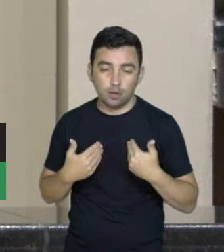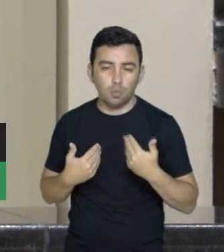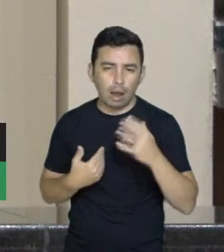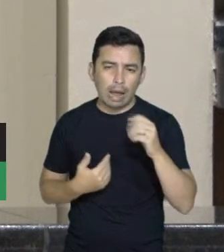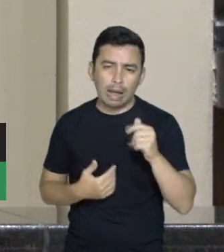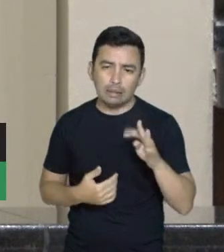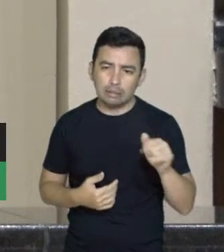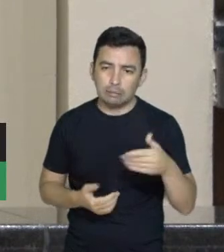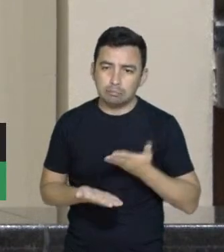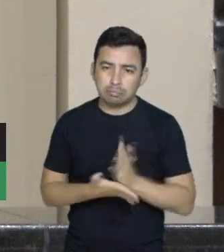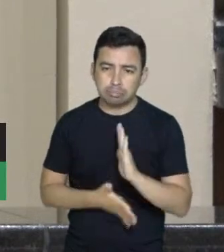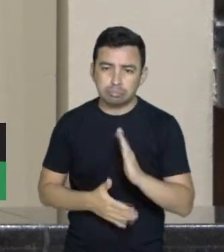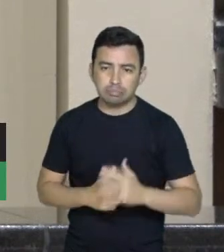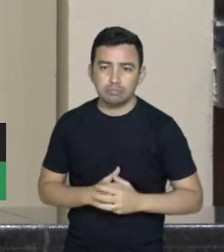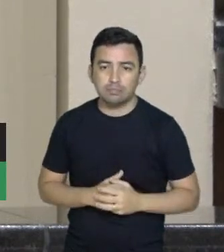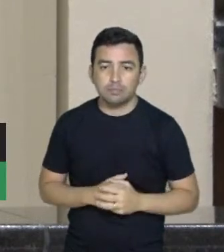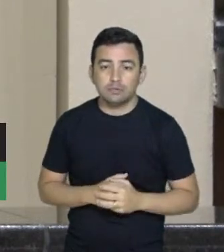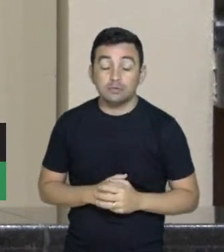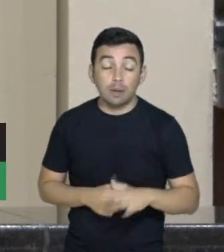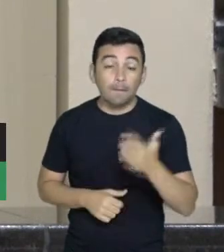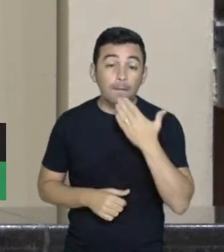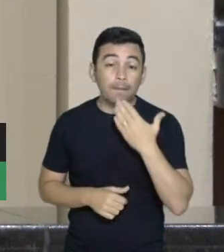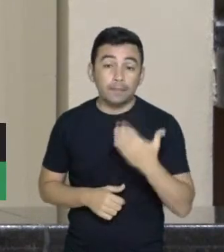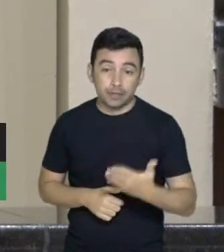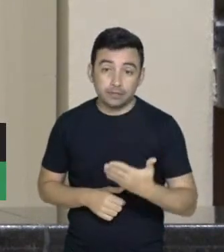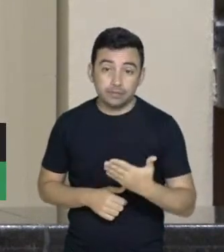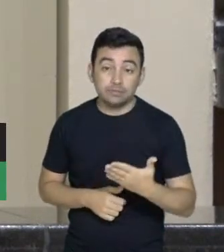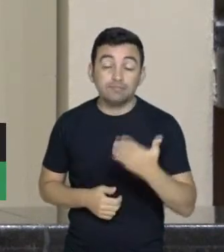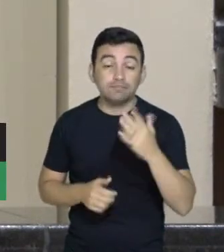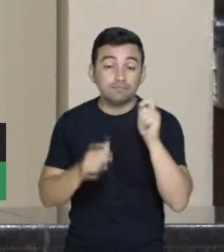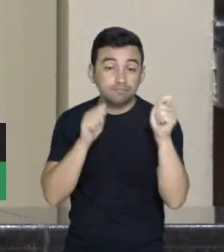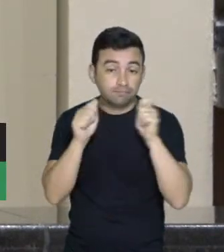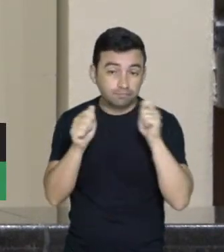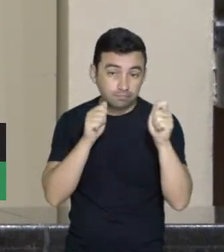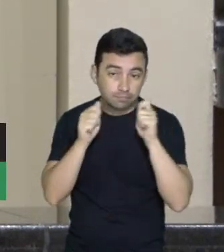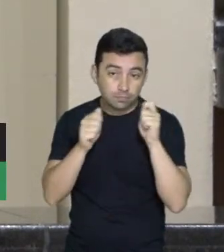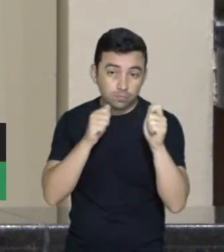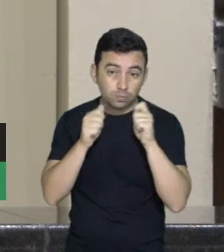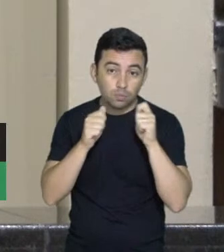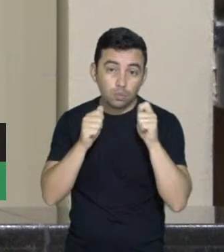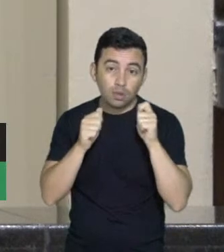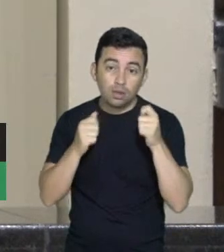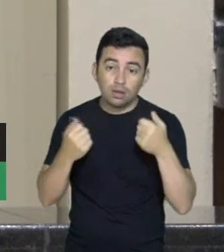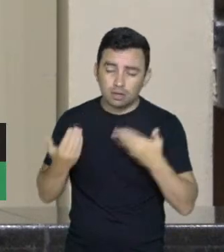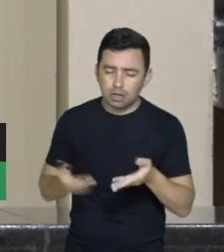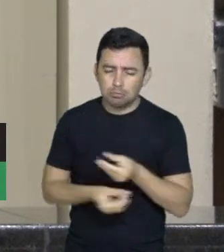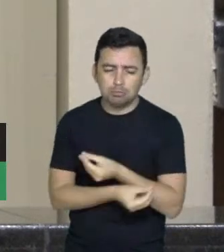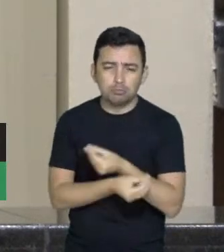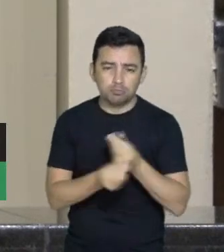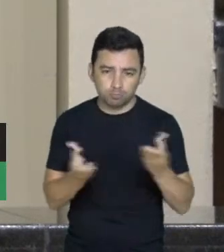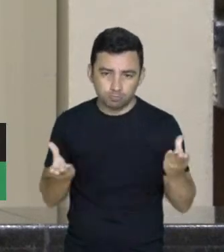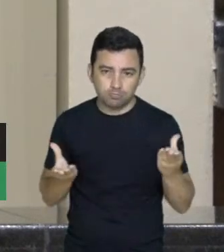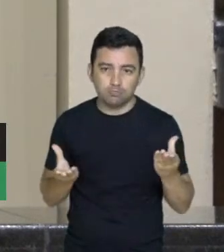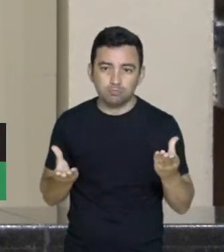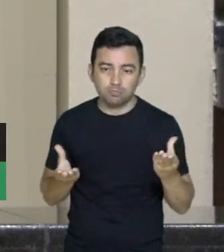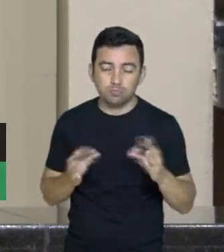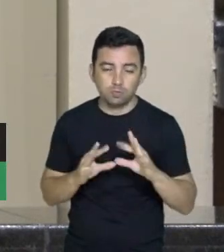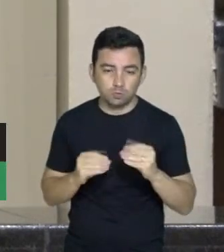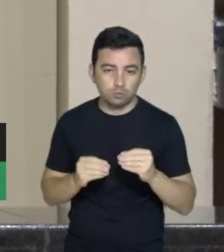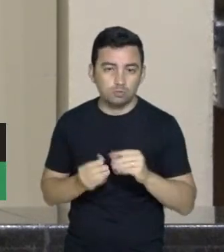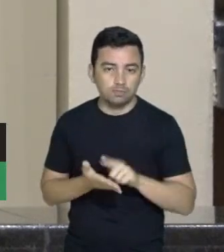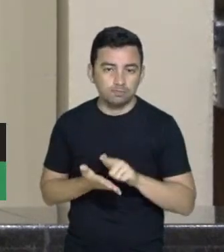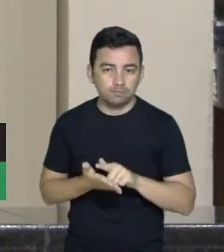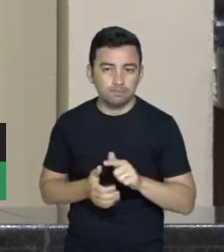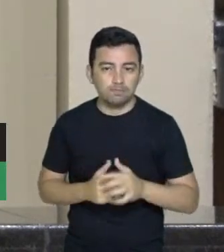ata por aprovado. Solicito a assessoria que proceda à distribuição do expediente.